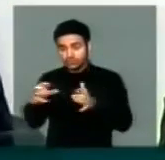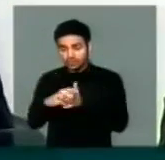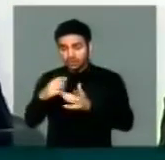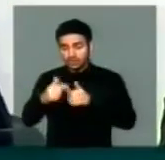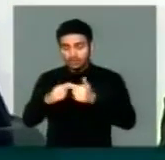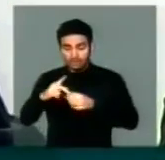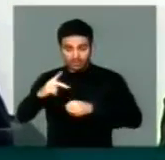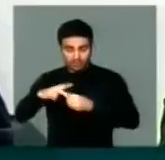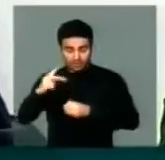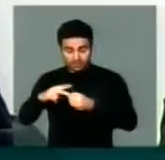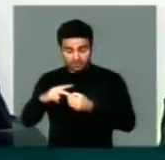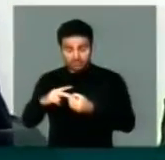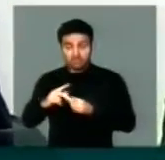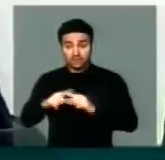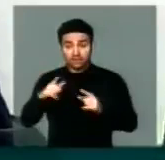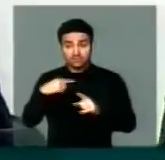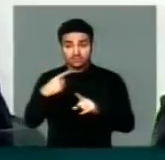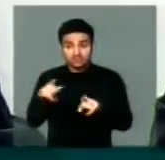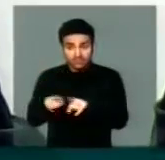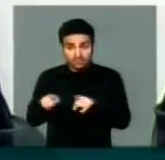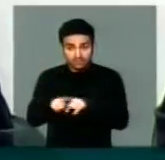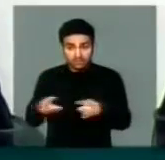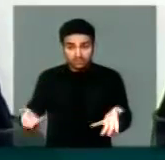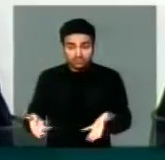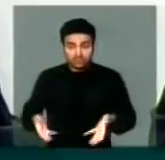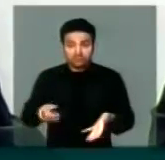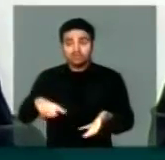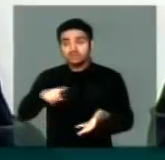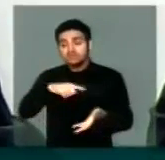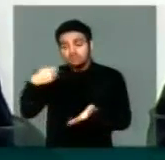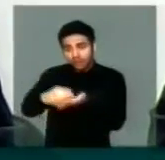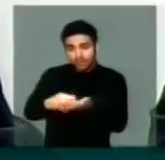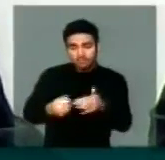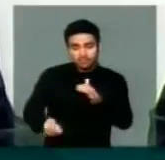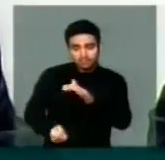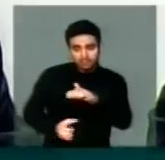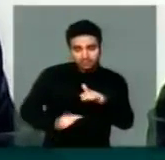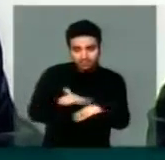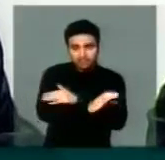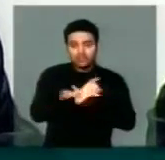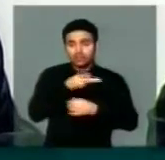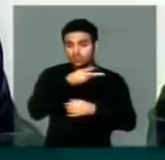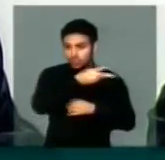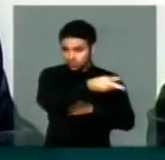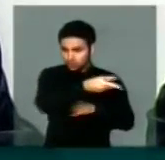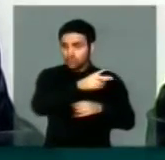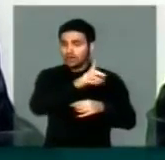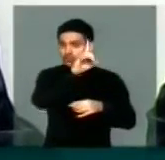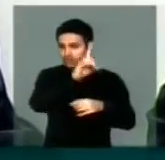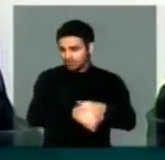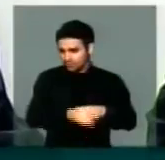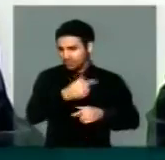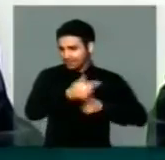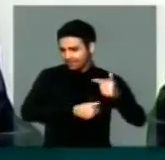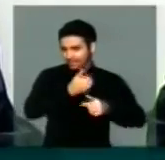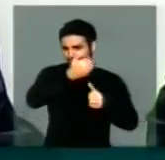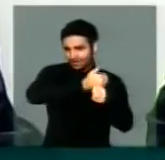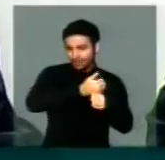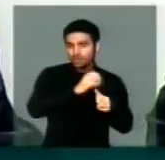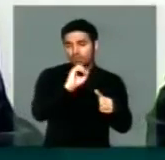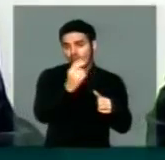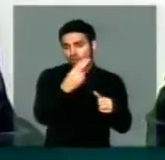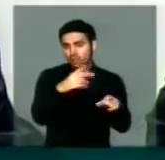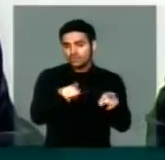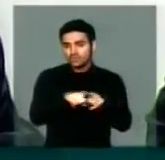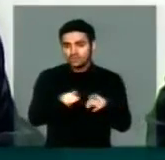atuavam, direto ou indiretamente, para a continuidade do esquema de pagamento de vantagens indevidas, seja pela manutenção dos diretores e seus cargos, seja pela manutenção